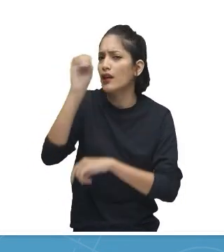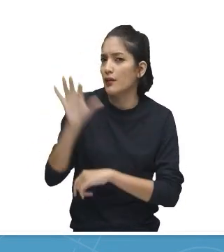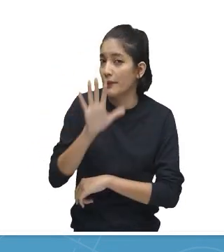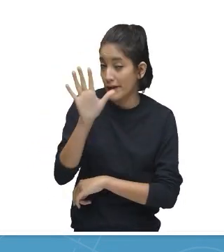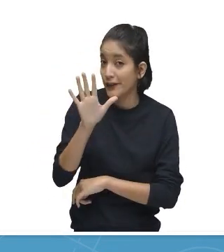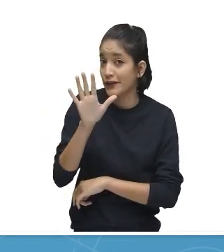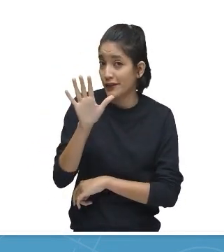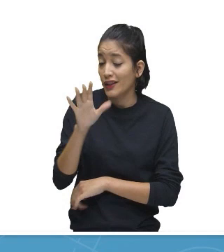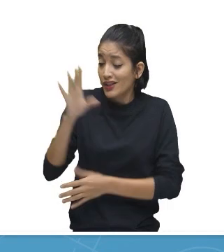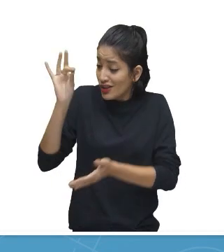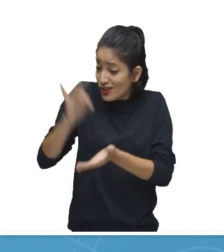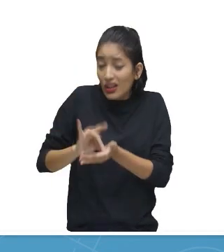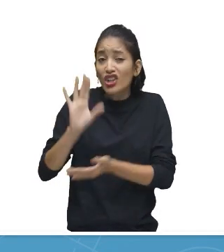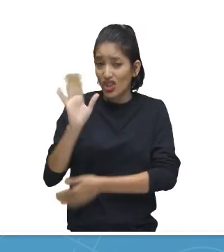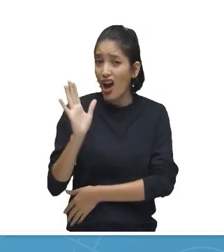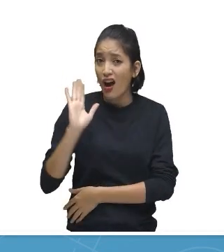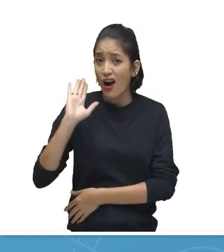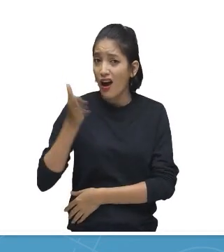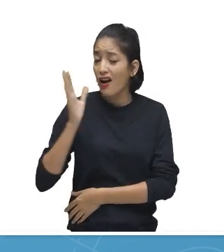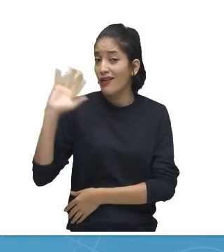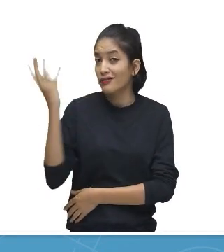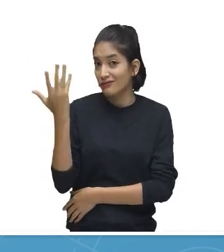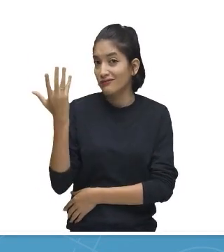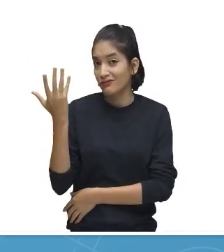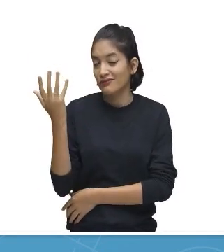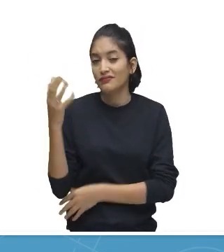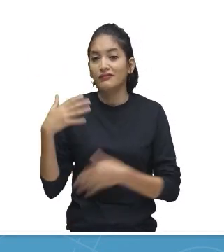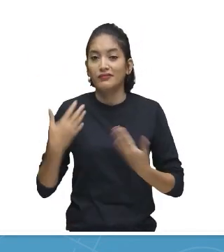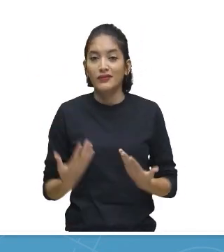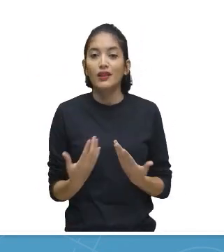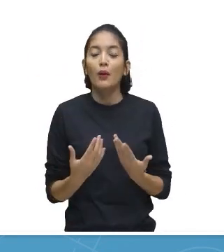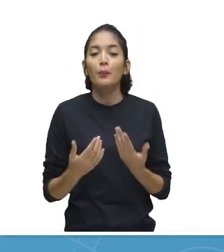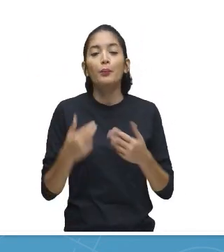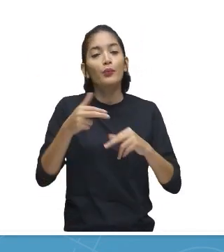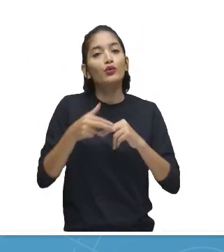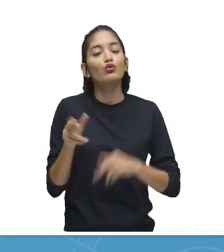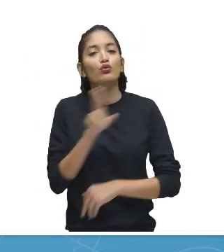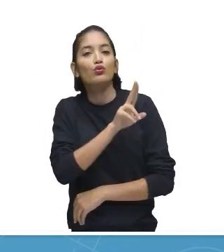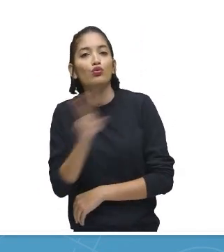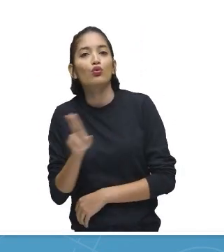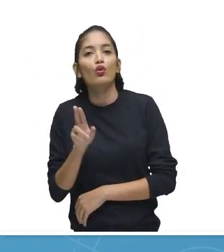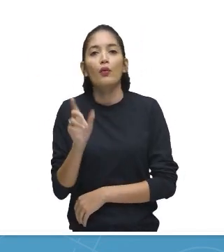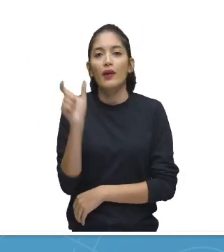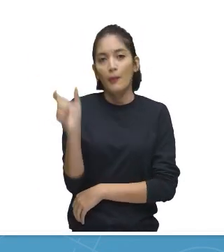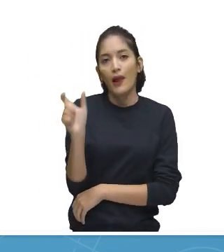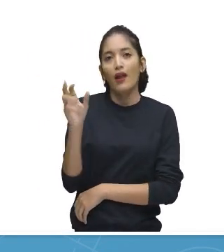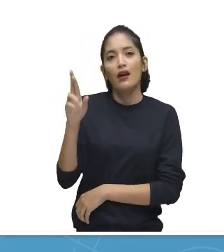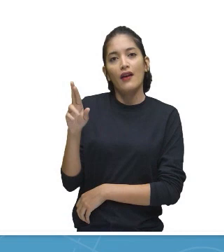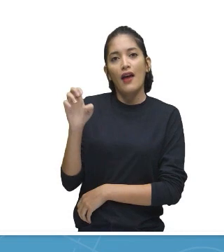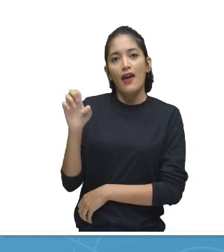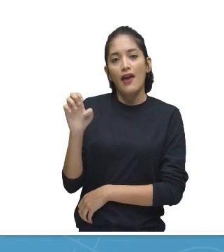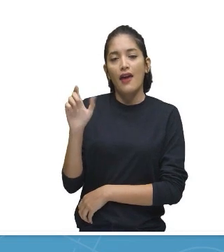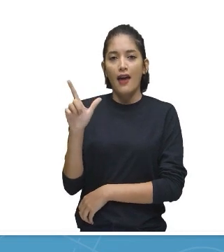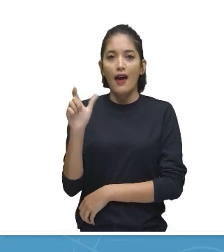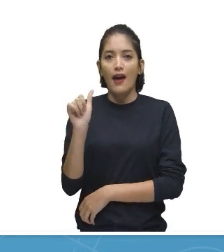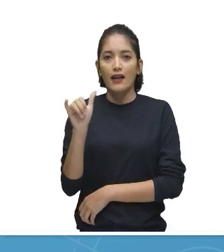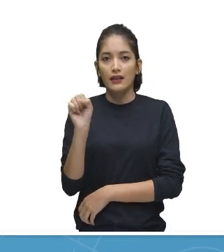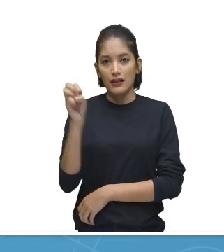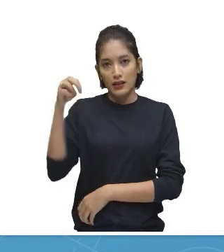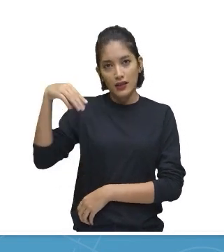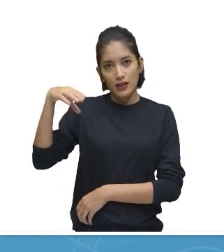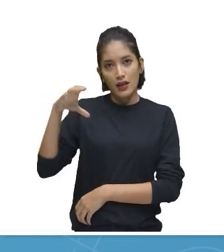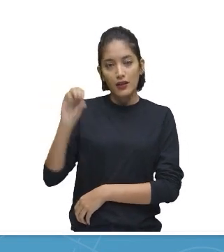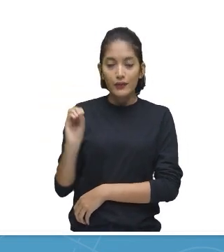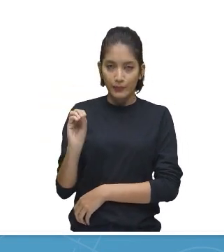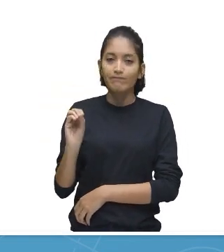uma cena que realmente aconteceu. Então, aí a gente já pega o nome do realismo, né? Ele já representa aqui uma cena